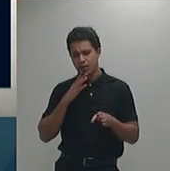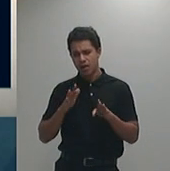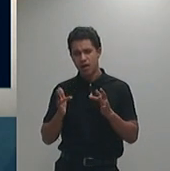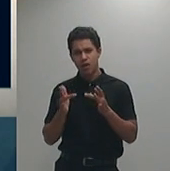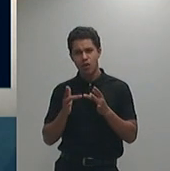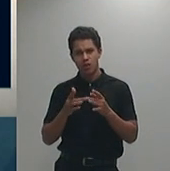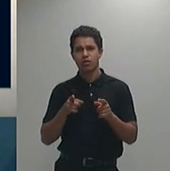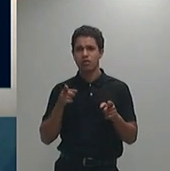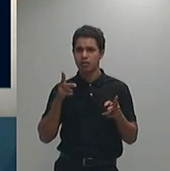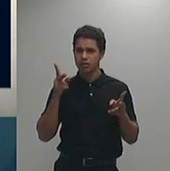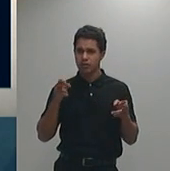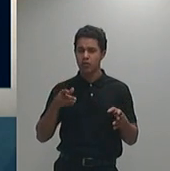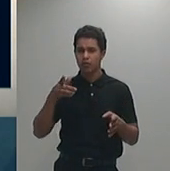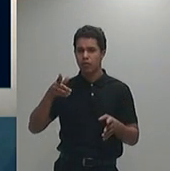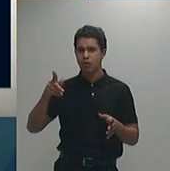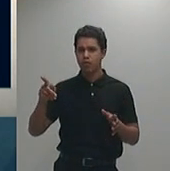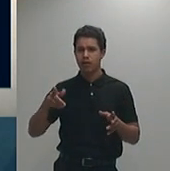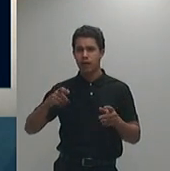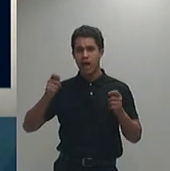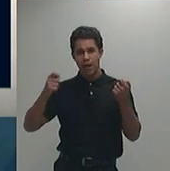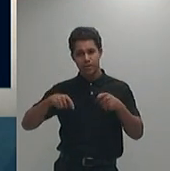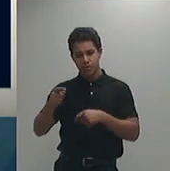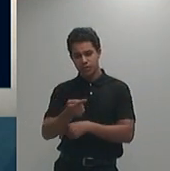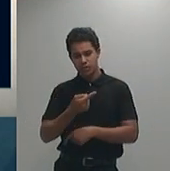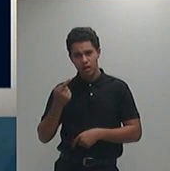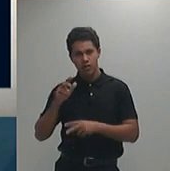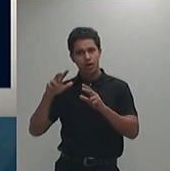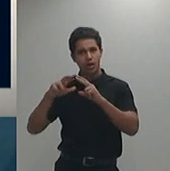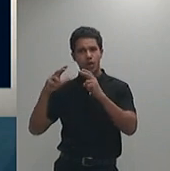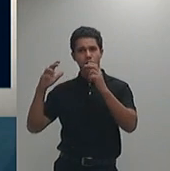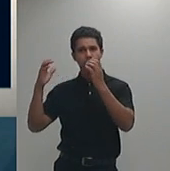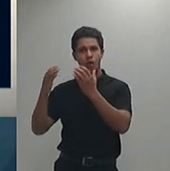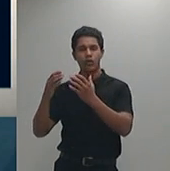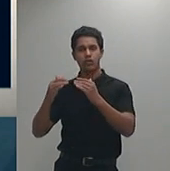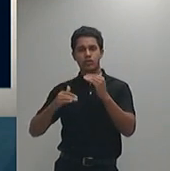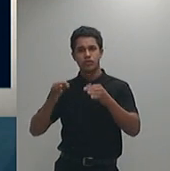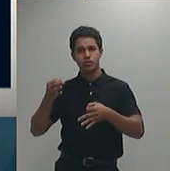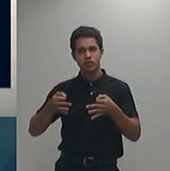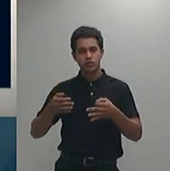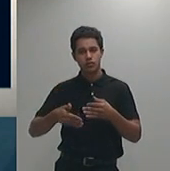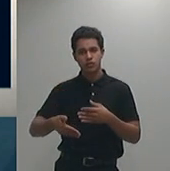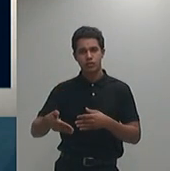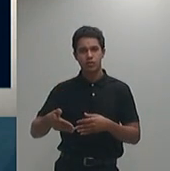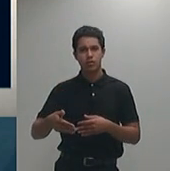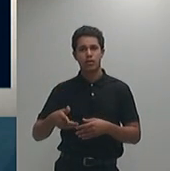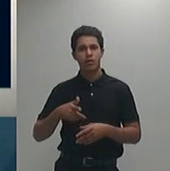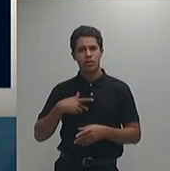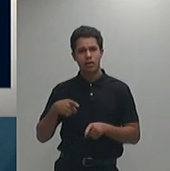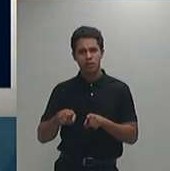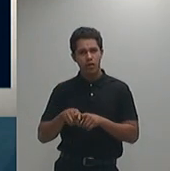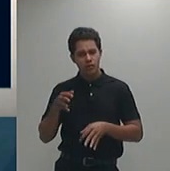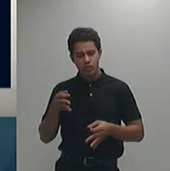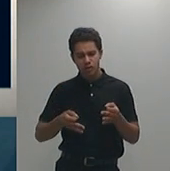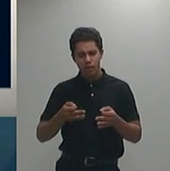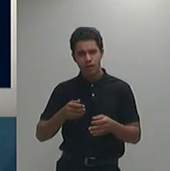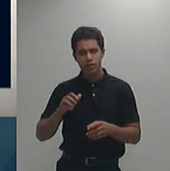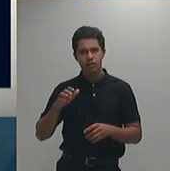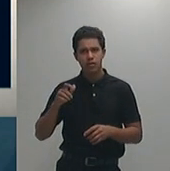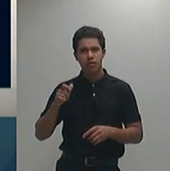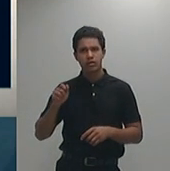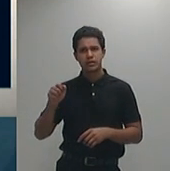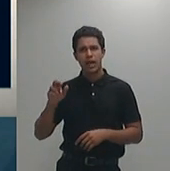corte especial com a tese fixada por ocasião do julgamento da ação rescisória